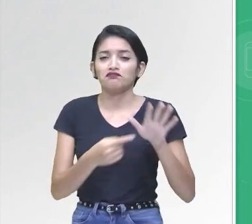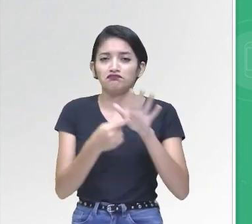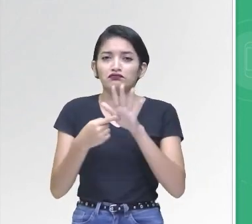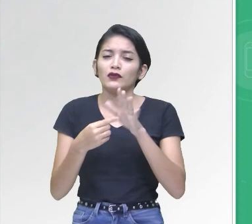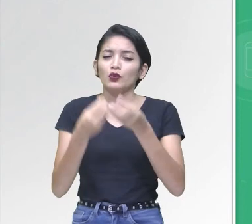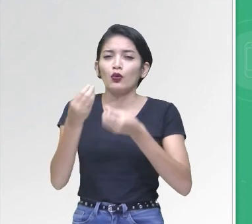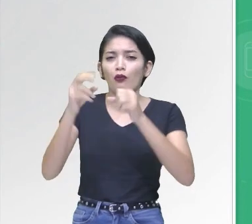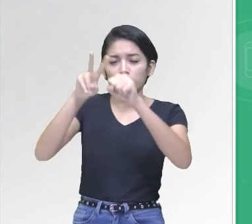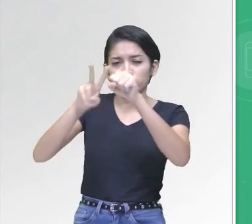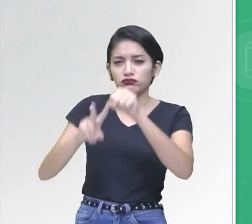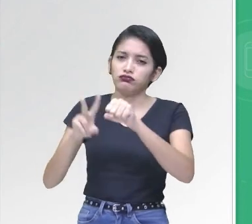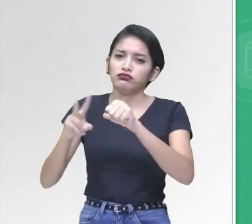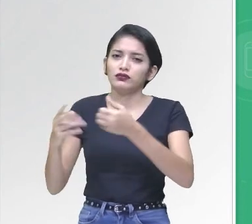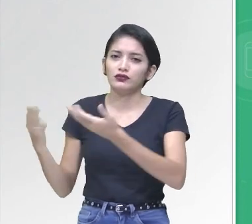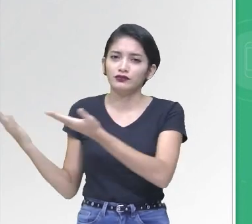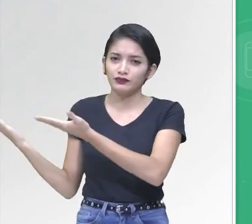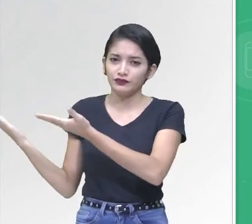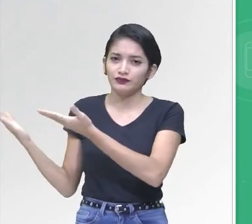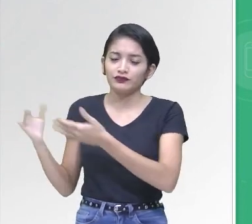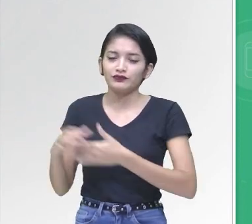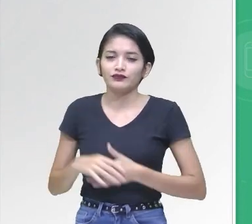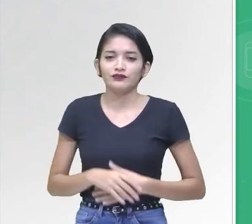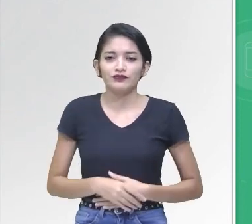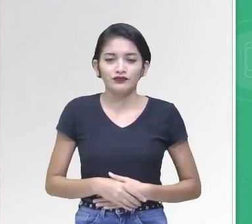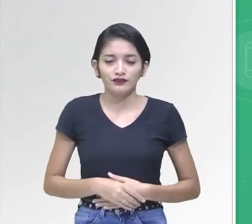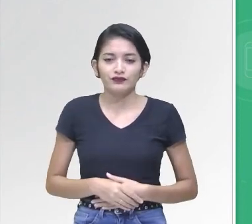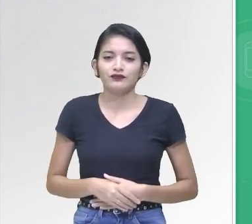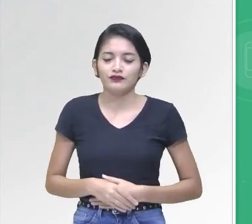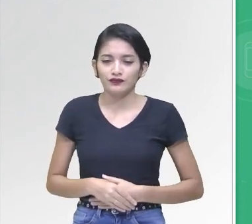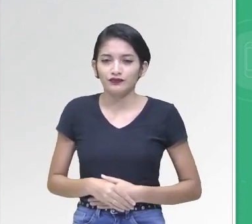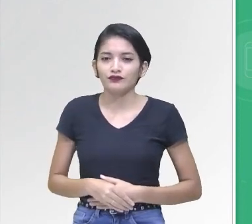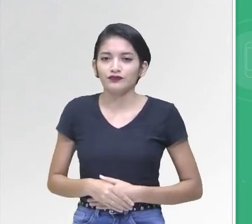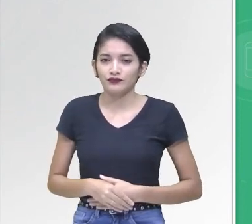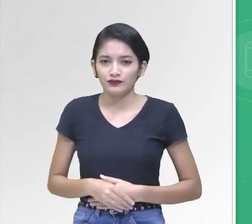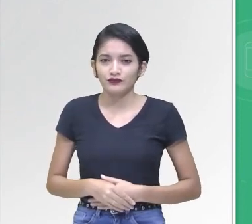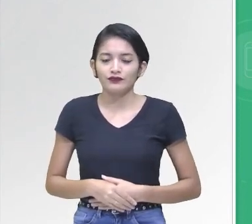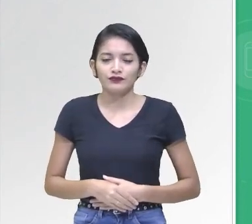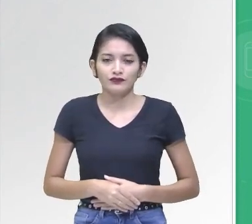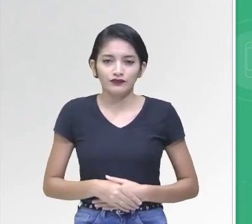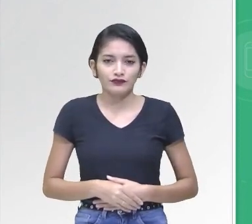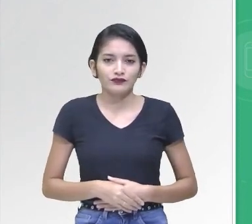él escribe, nosotros, vosotros, ellos